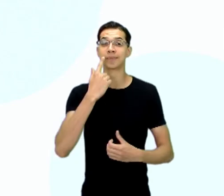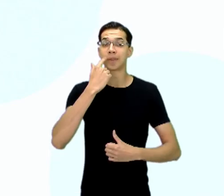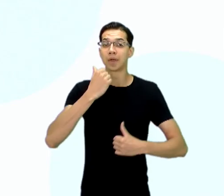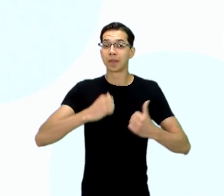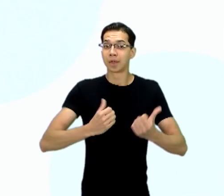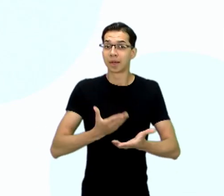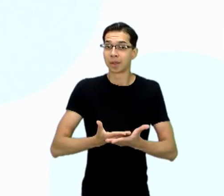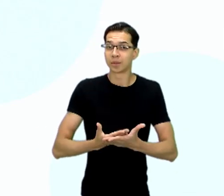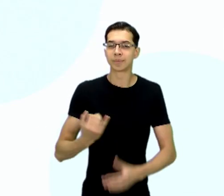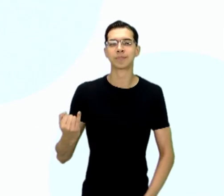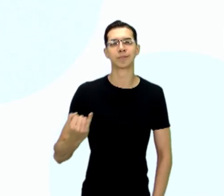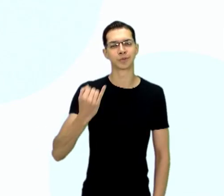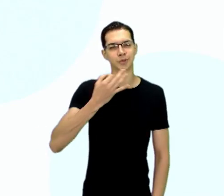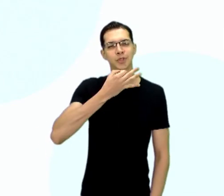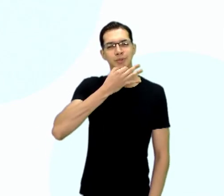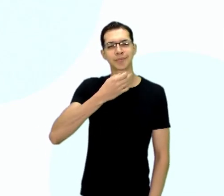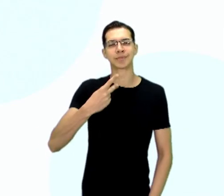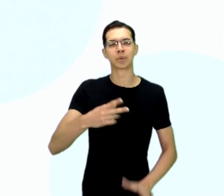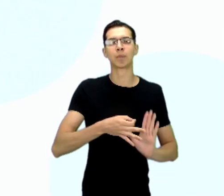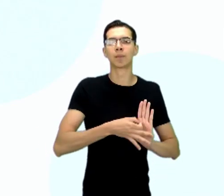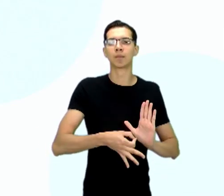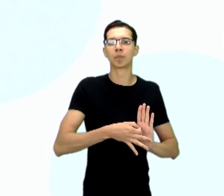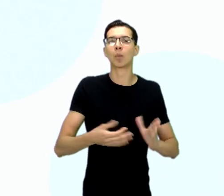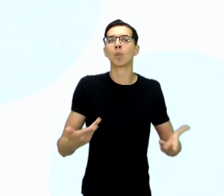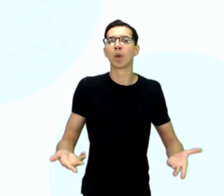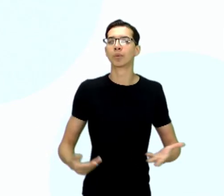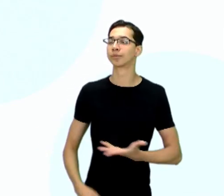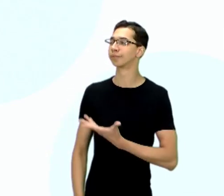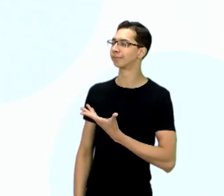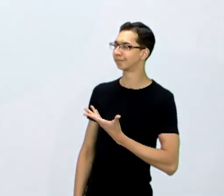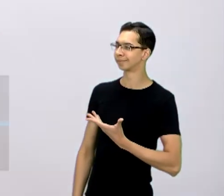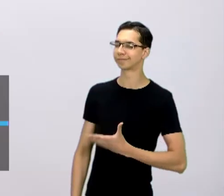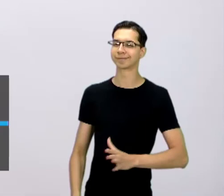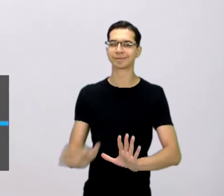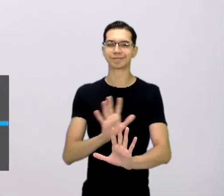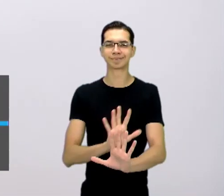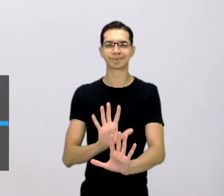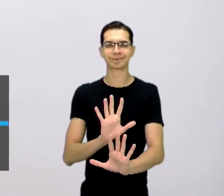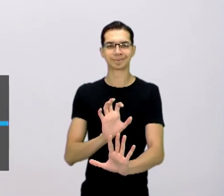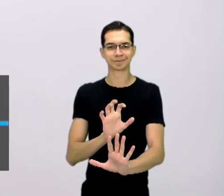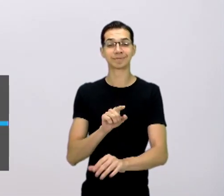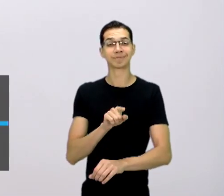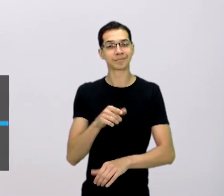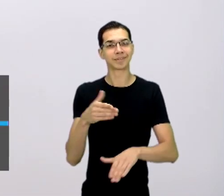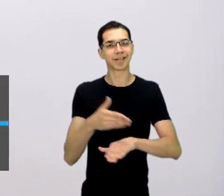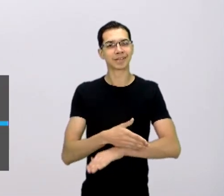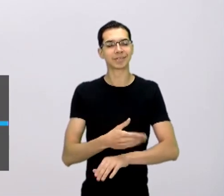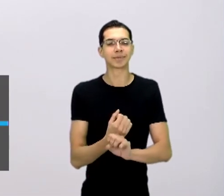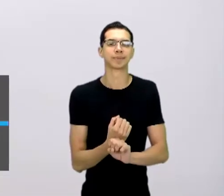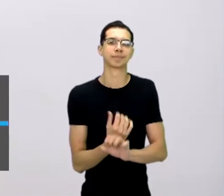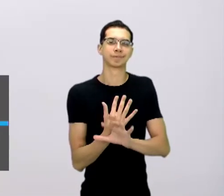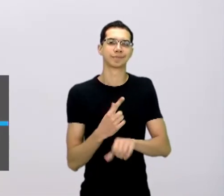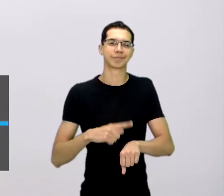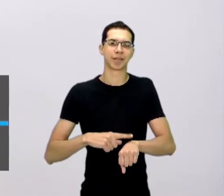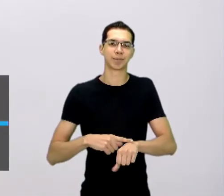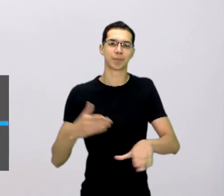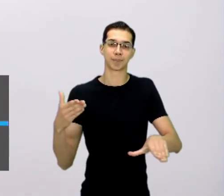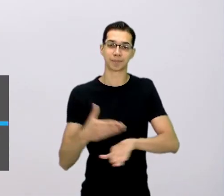super importante. Conte aí o que você achou da nossa aula e entrem com a gente no nosso momento da